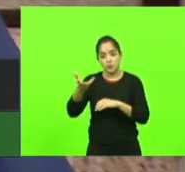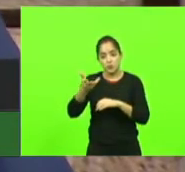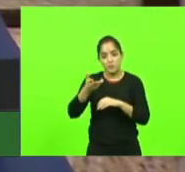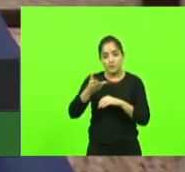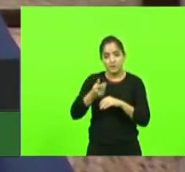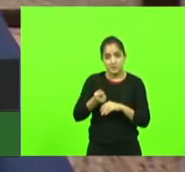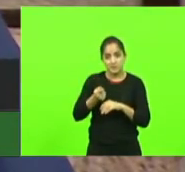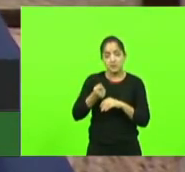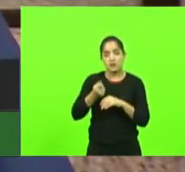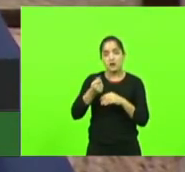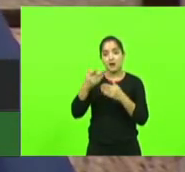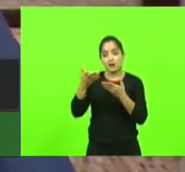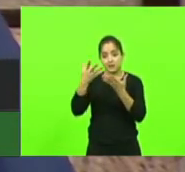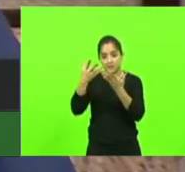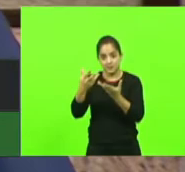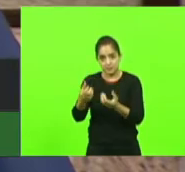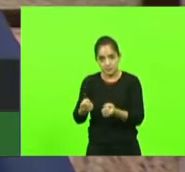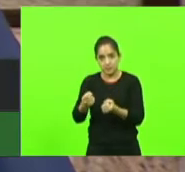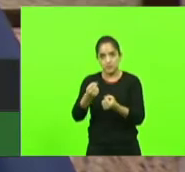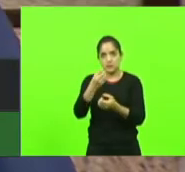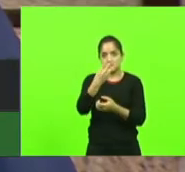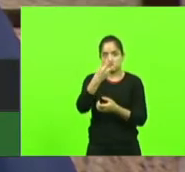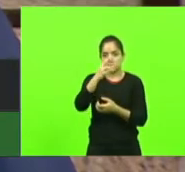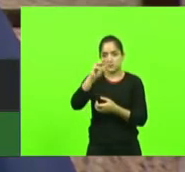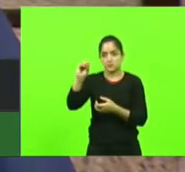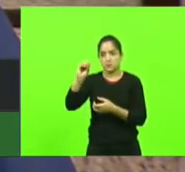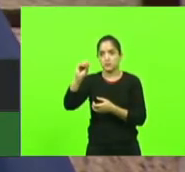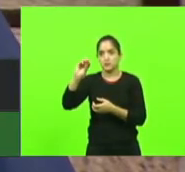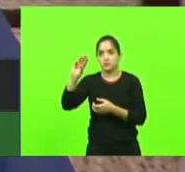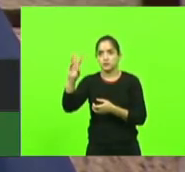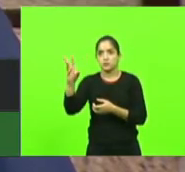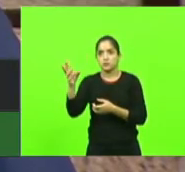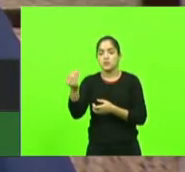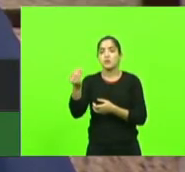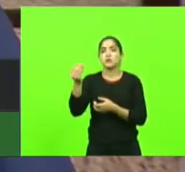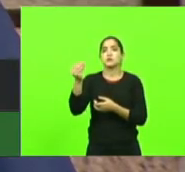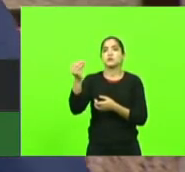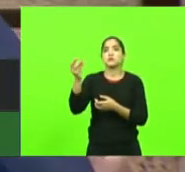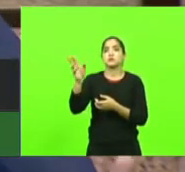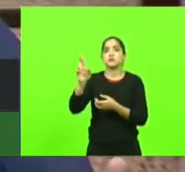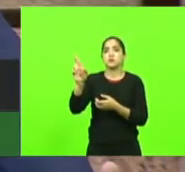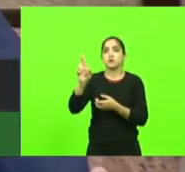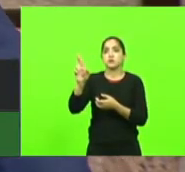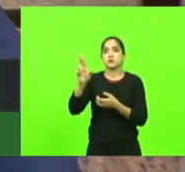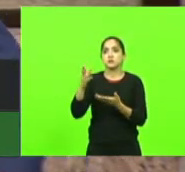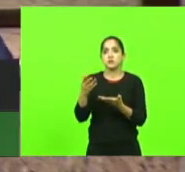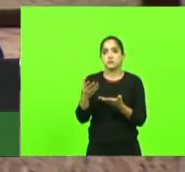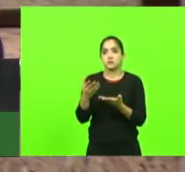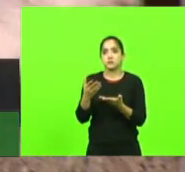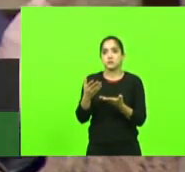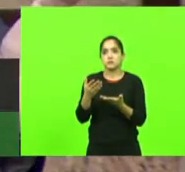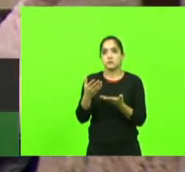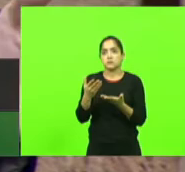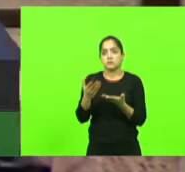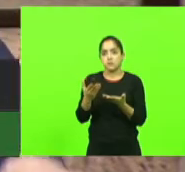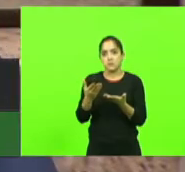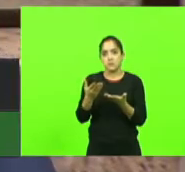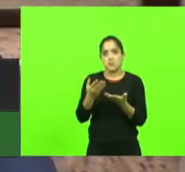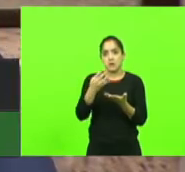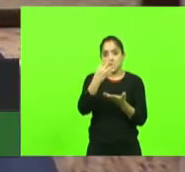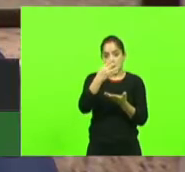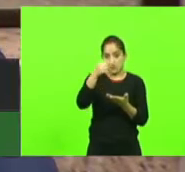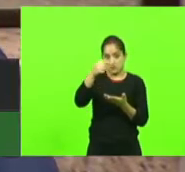a aceitar 300 milhões de reais. 500, deputados. Mas para